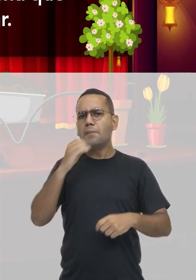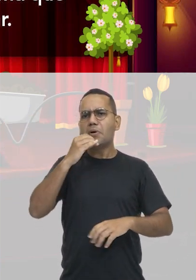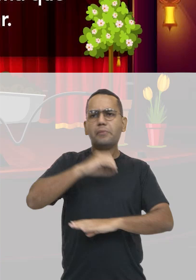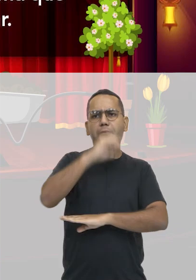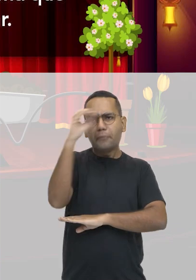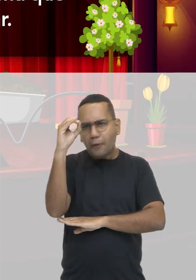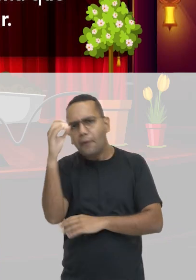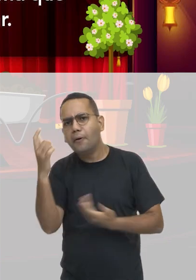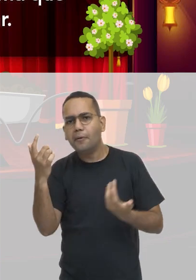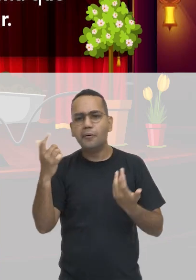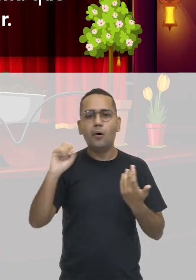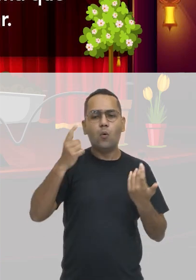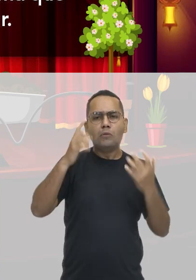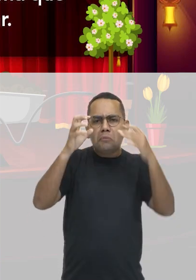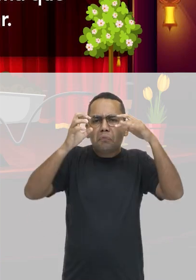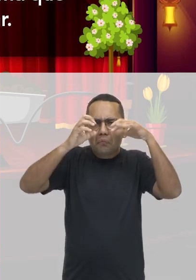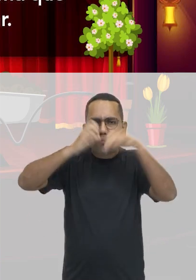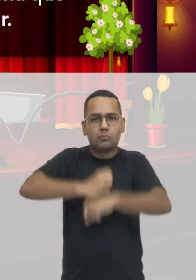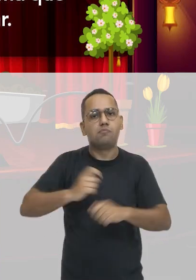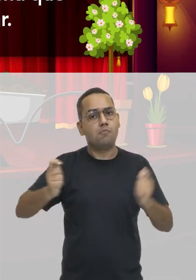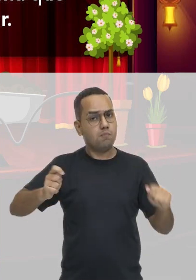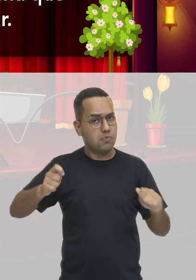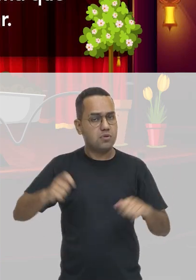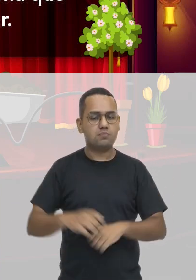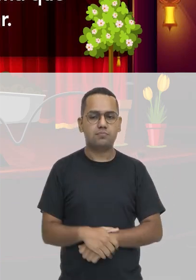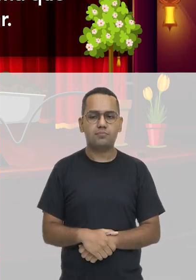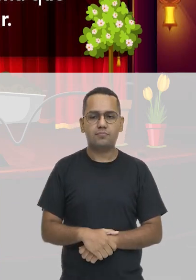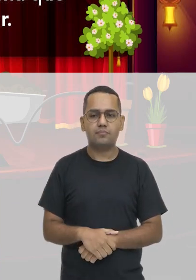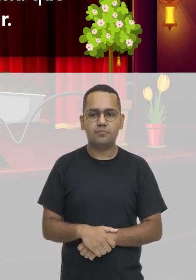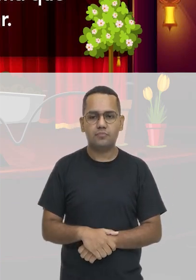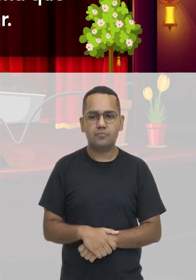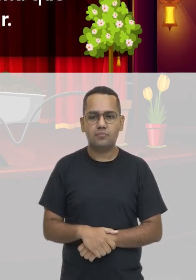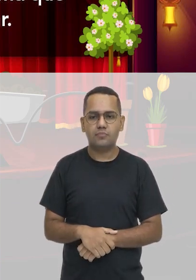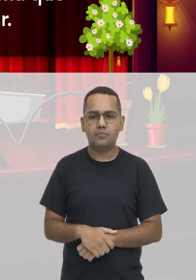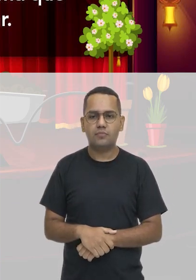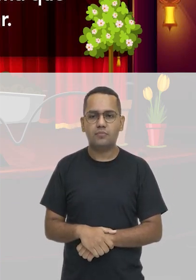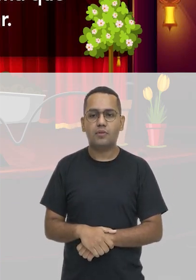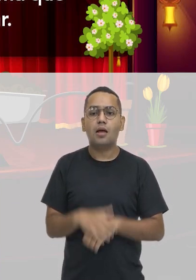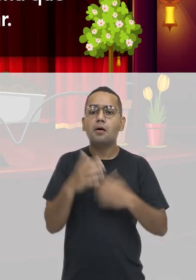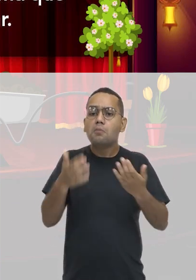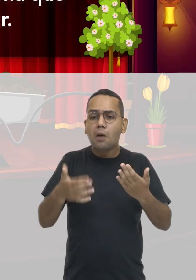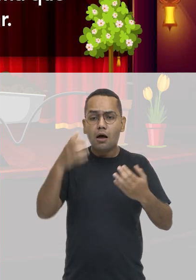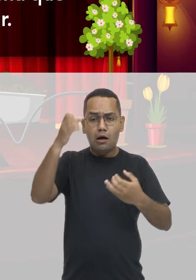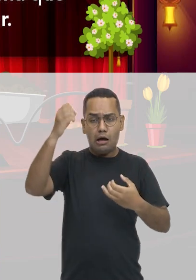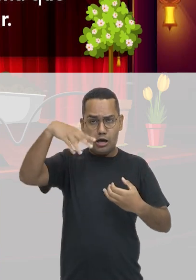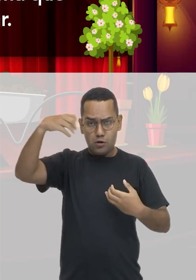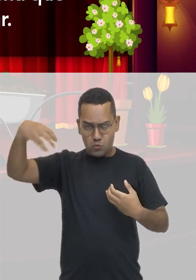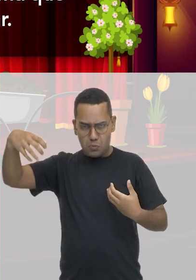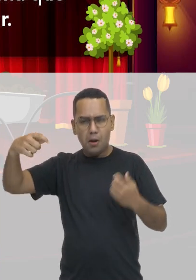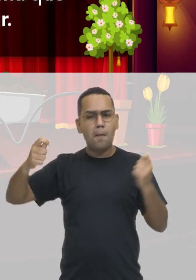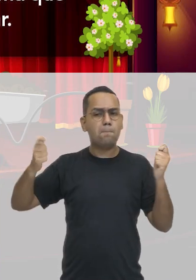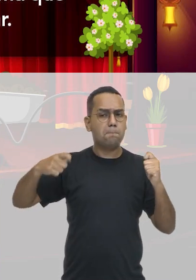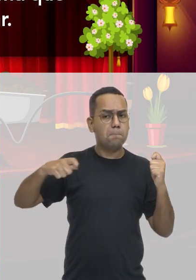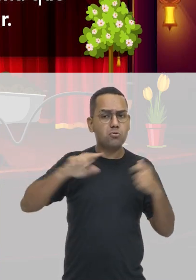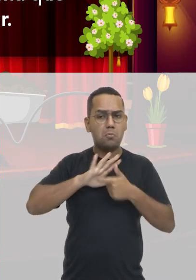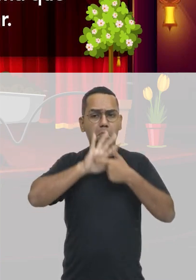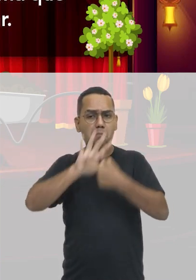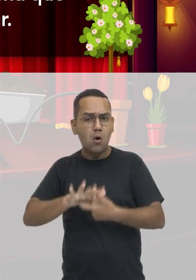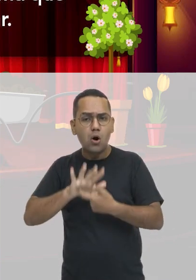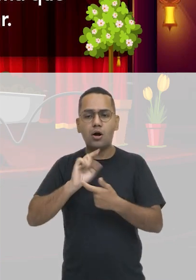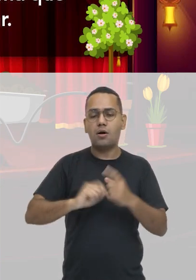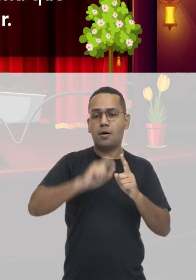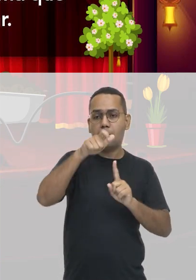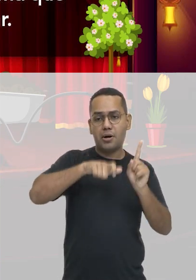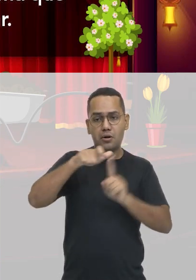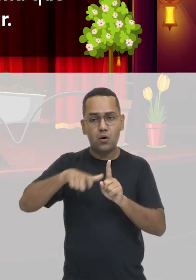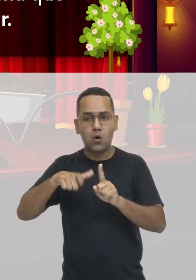está escuro, não é verdade? E aí a iluminação cênica é usada para destacar personagem, criar atmosferas,